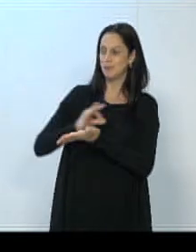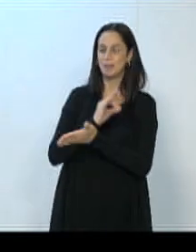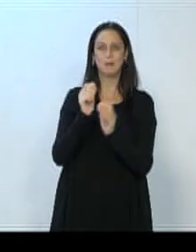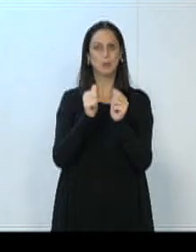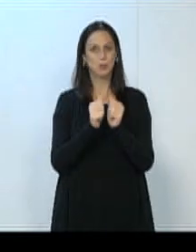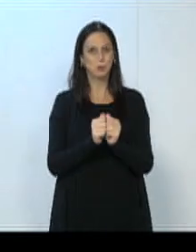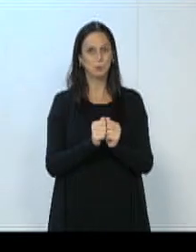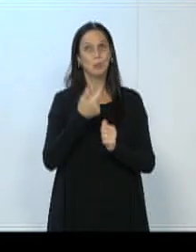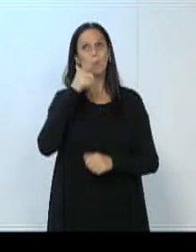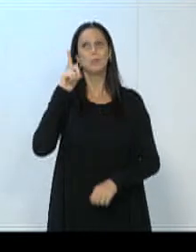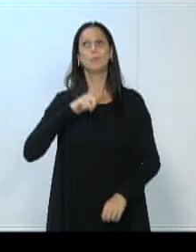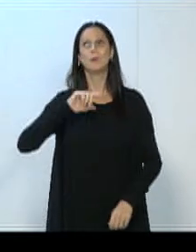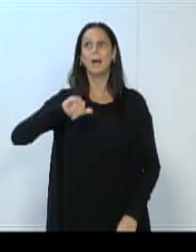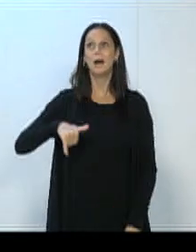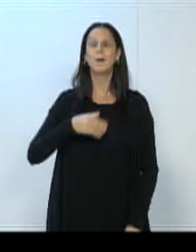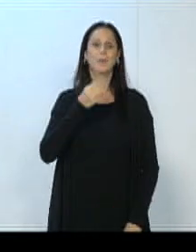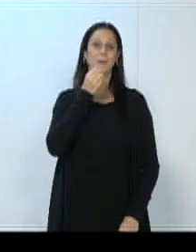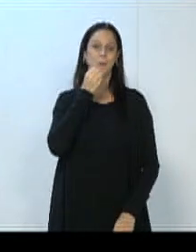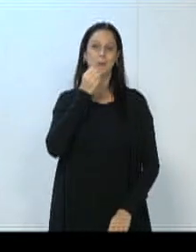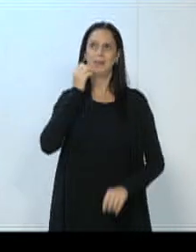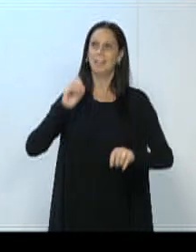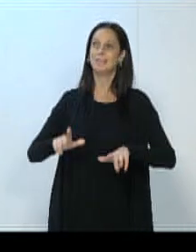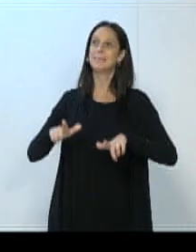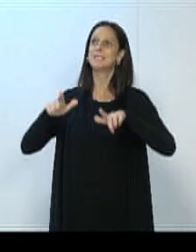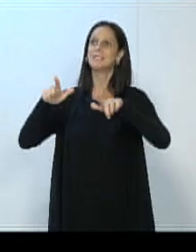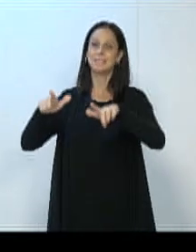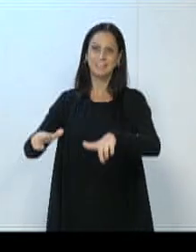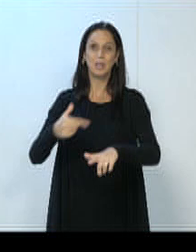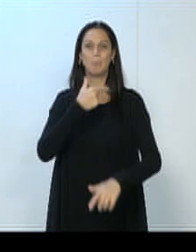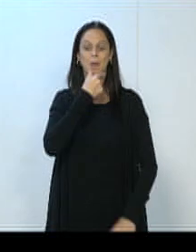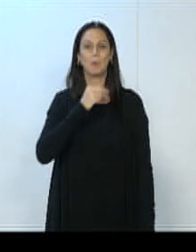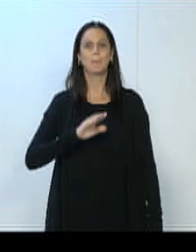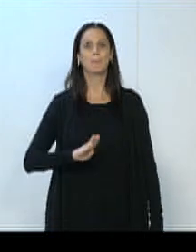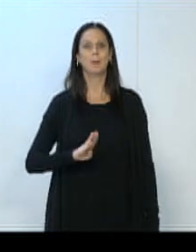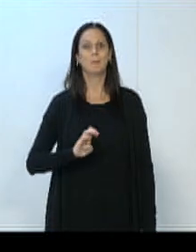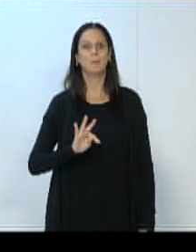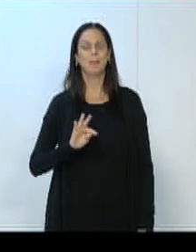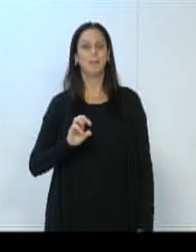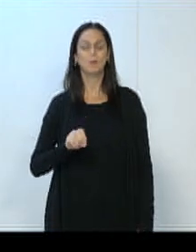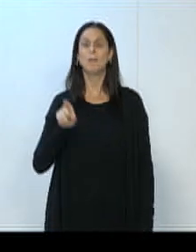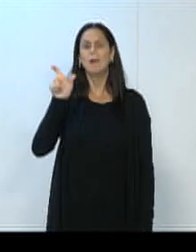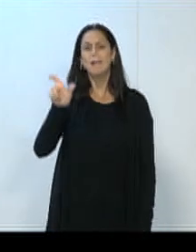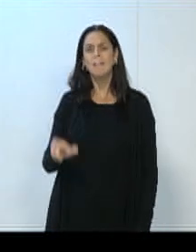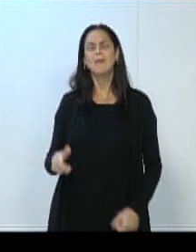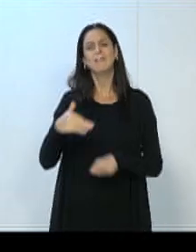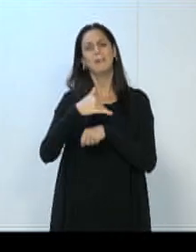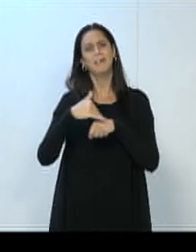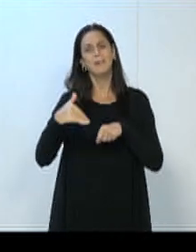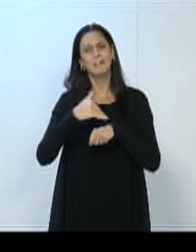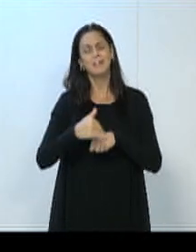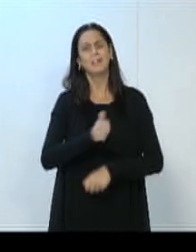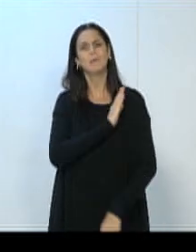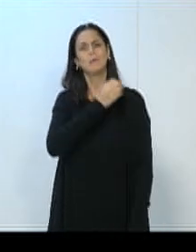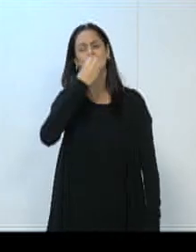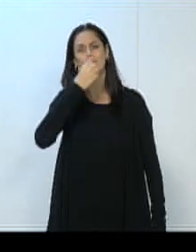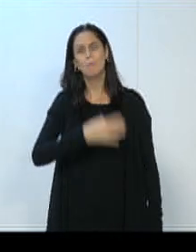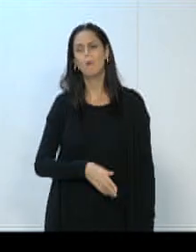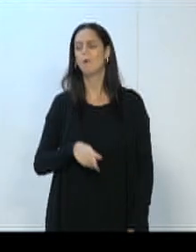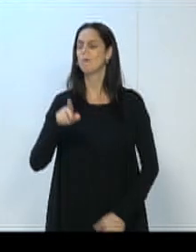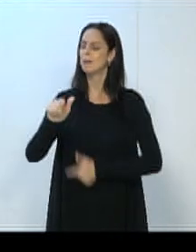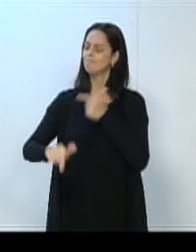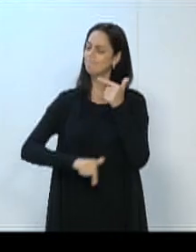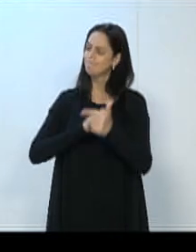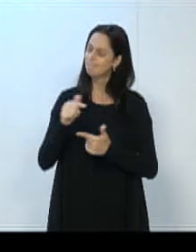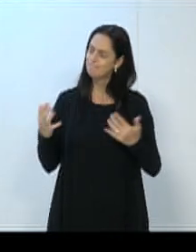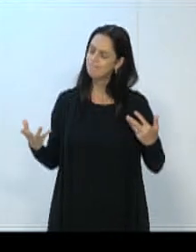ontem eu tive a oportunidade de entregar essa Moção para o Beto uma pessoa querida do bem que faz um belo